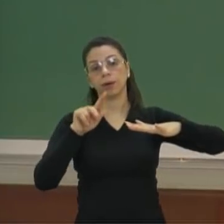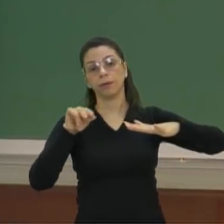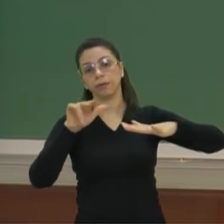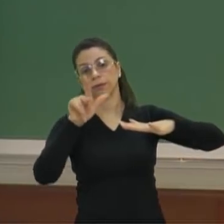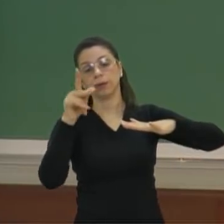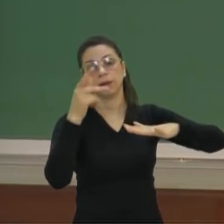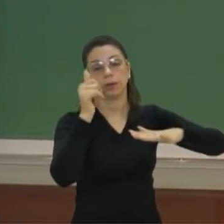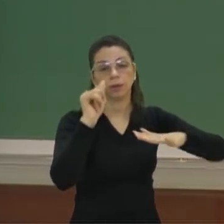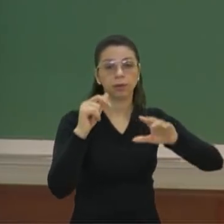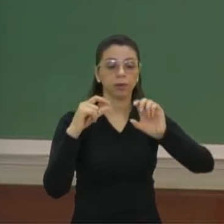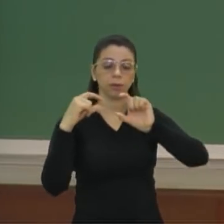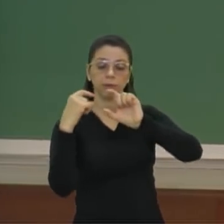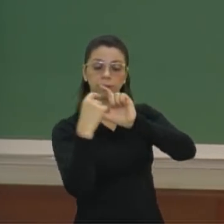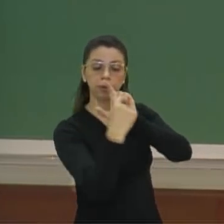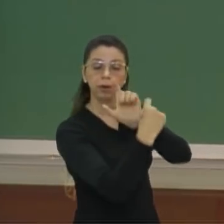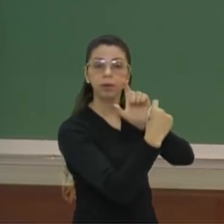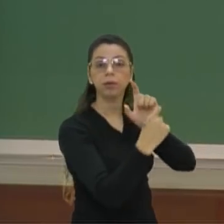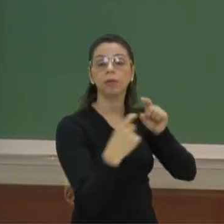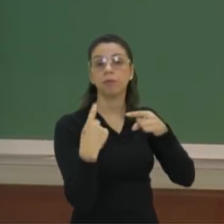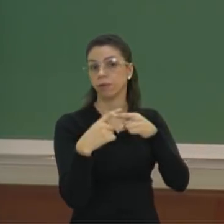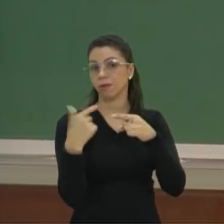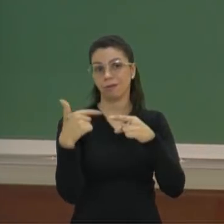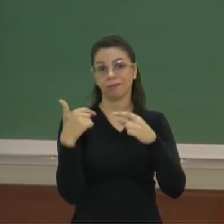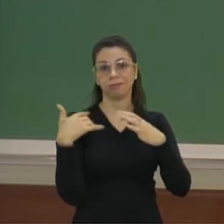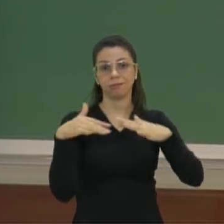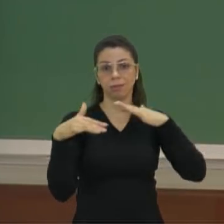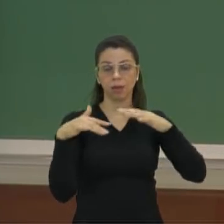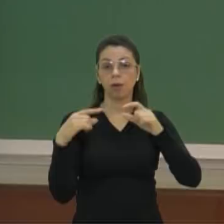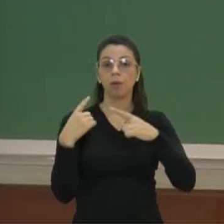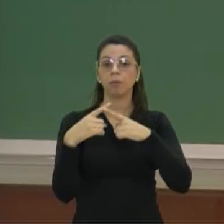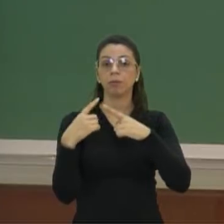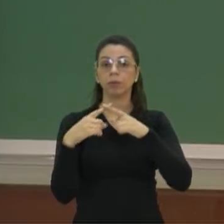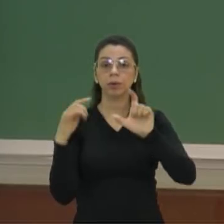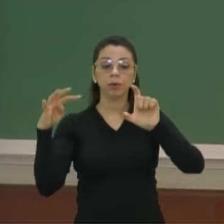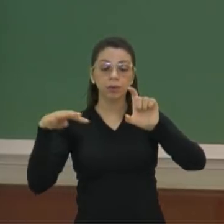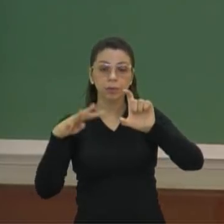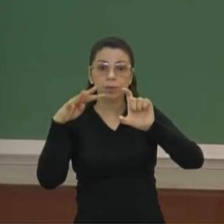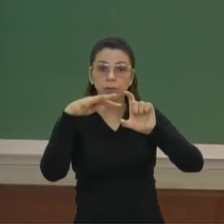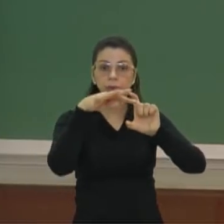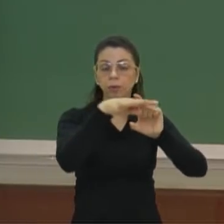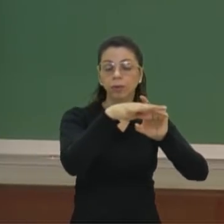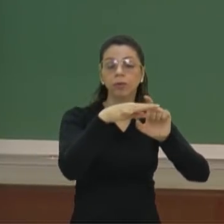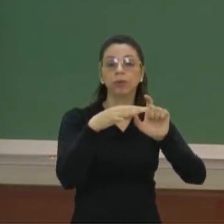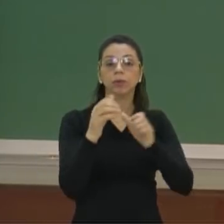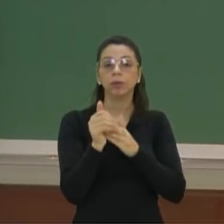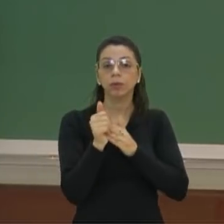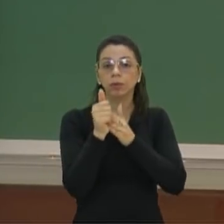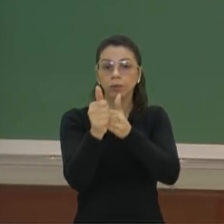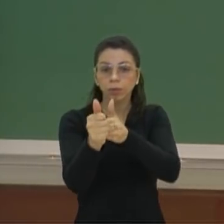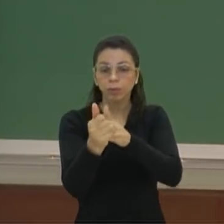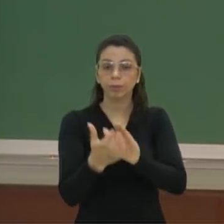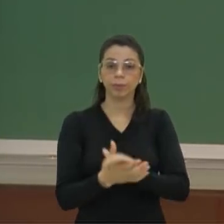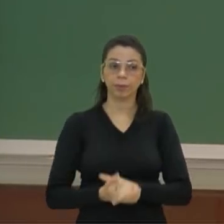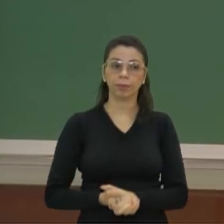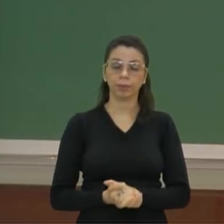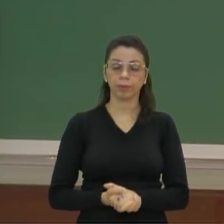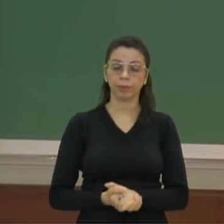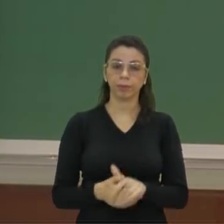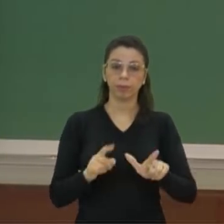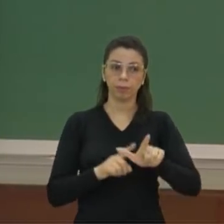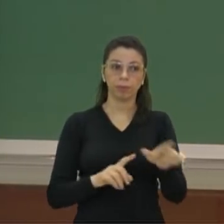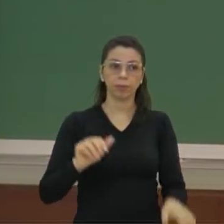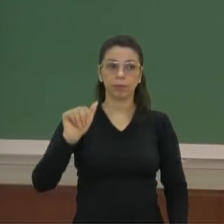aparecer canal auditivo, porque eles não vibram, eles só conduzem o som. Então vamos ver qual é a sequência correta? Letra